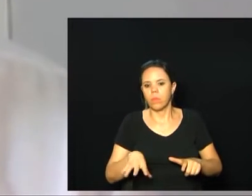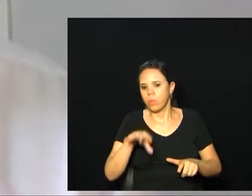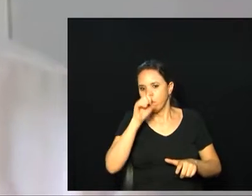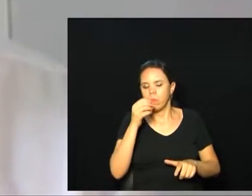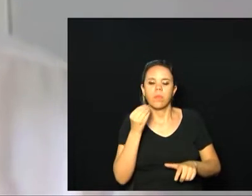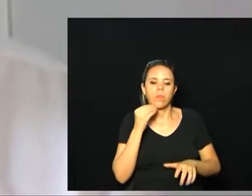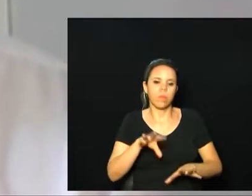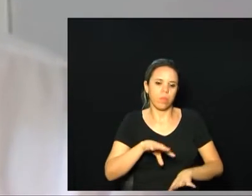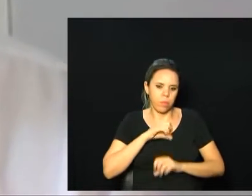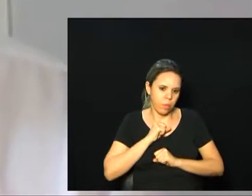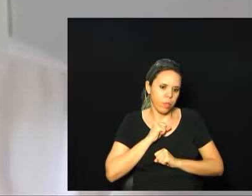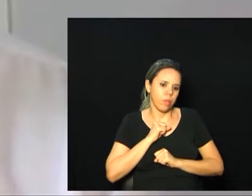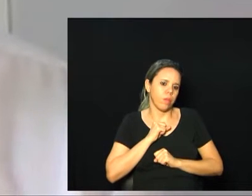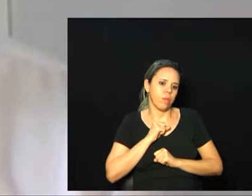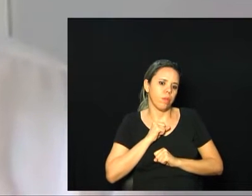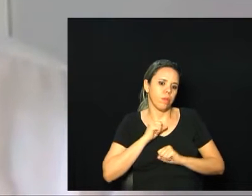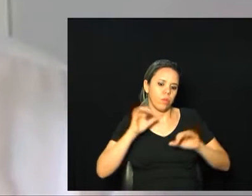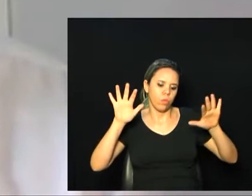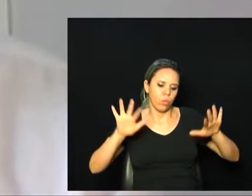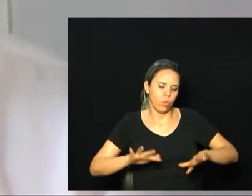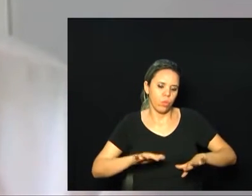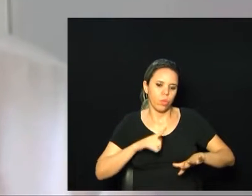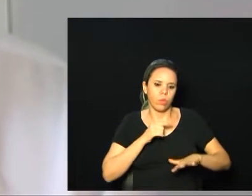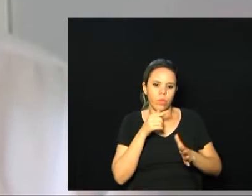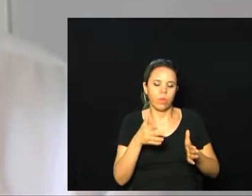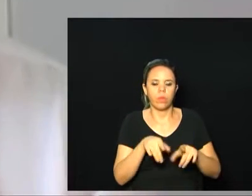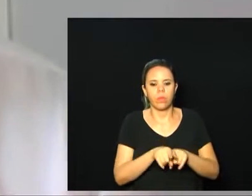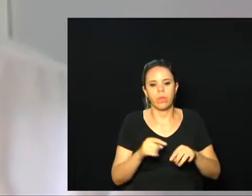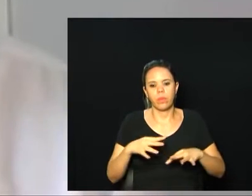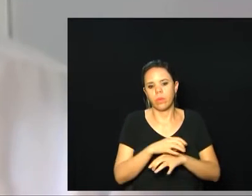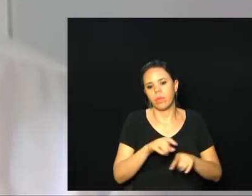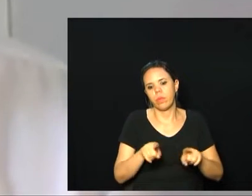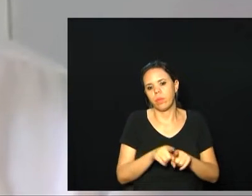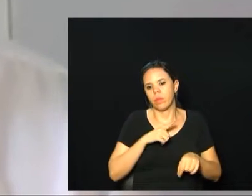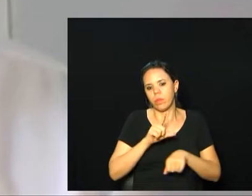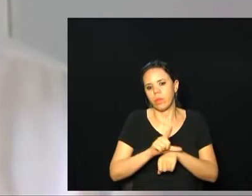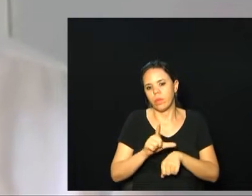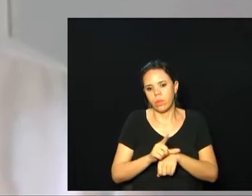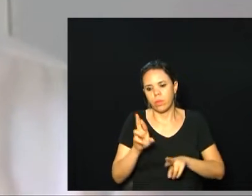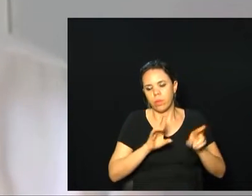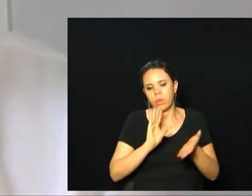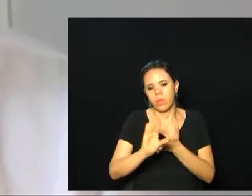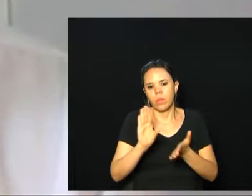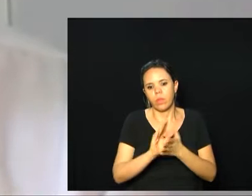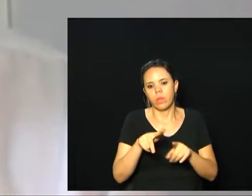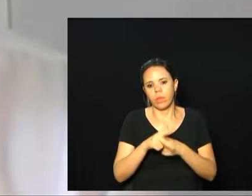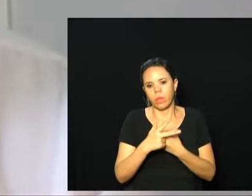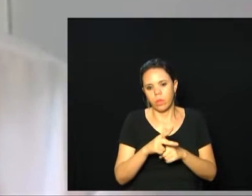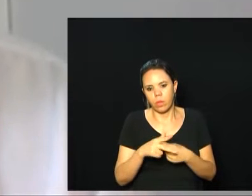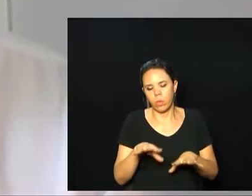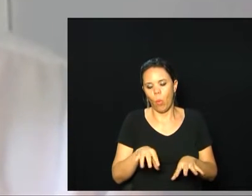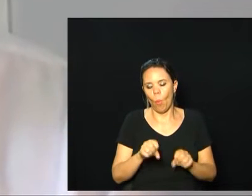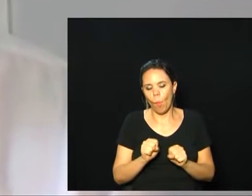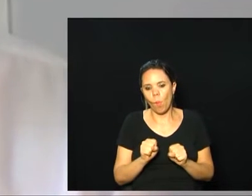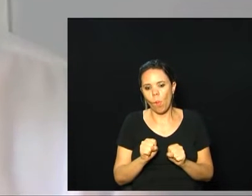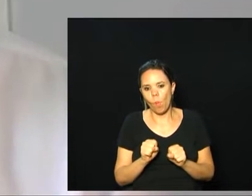chance de micro-organismos proliferarem. Então, se eu tenho um estabelecimento, é bom que eu invista em manter um ambiente seco, um ambiente